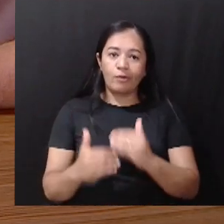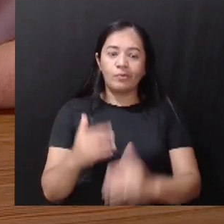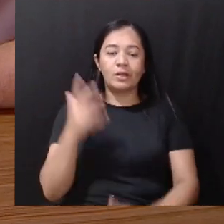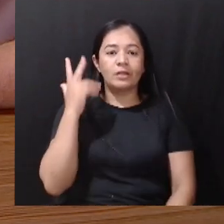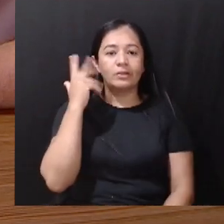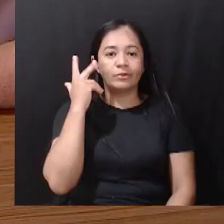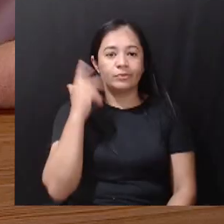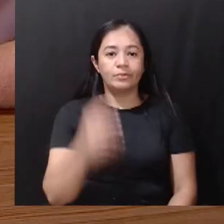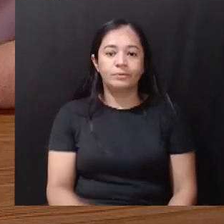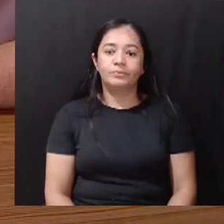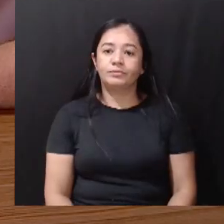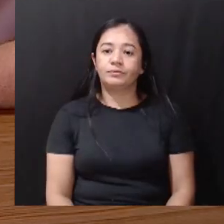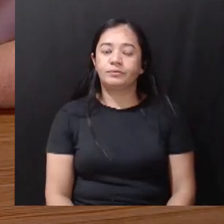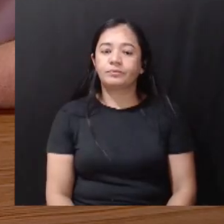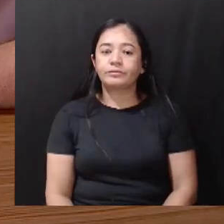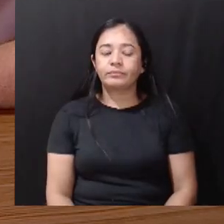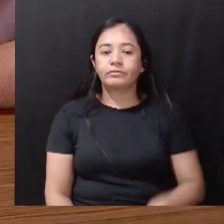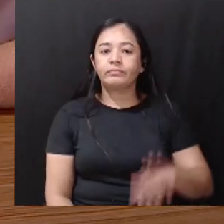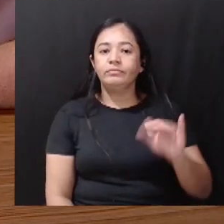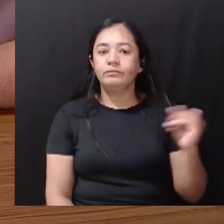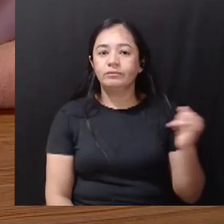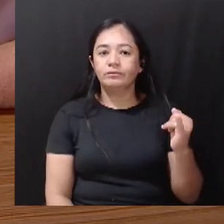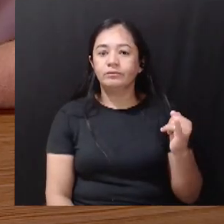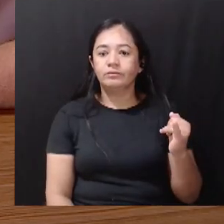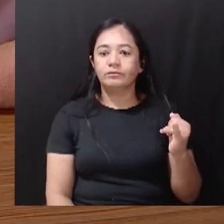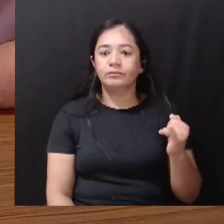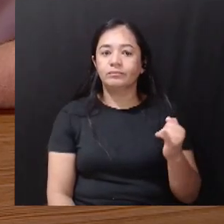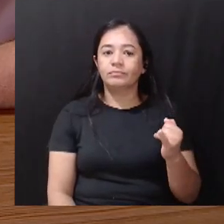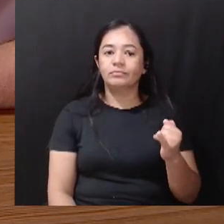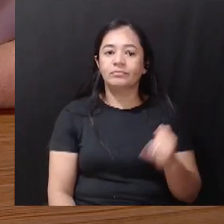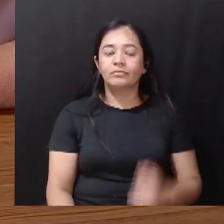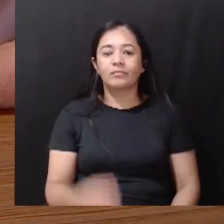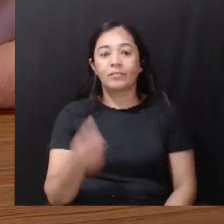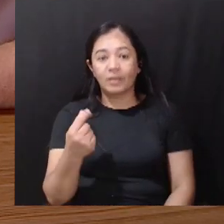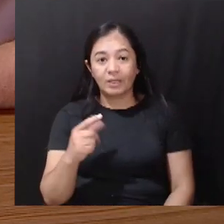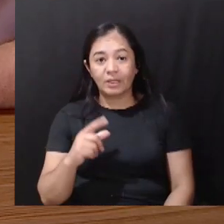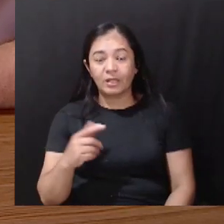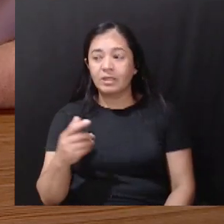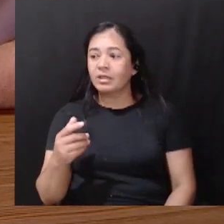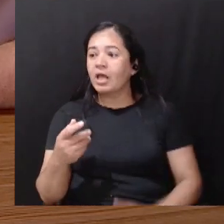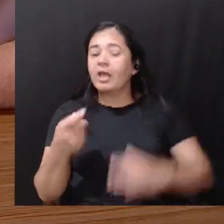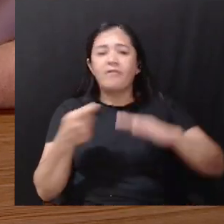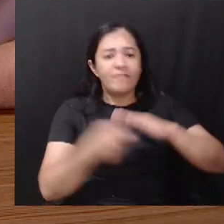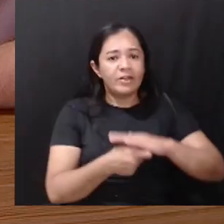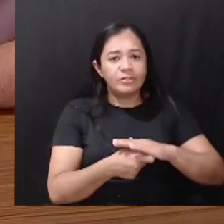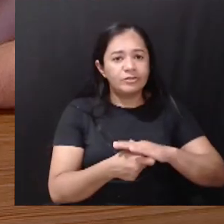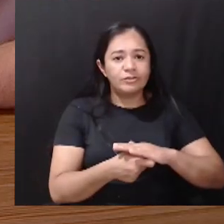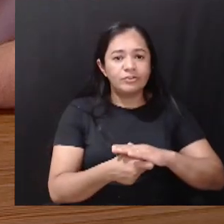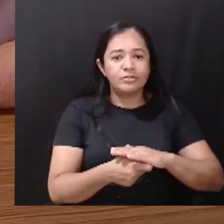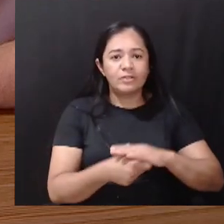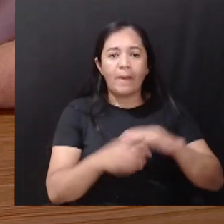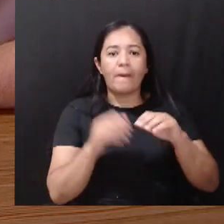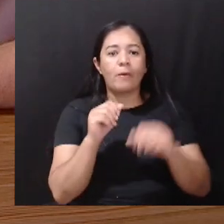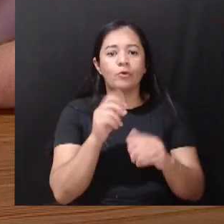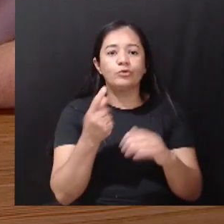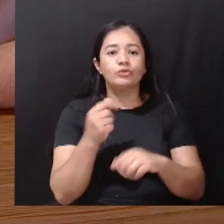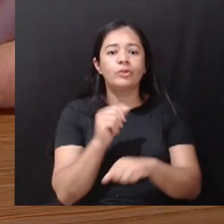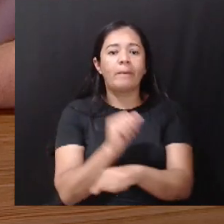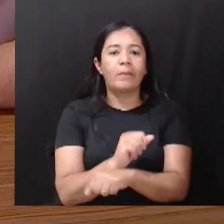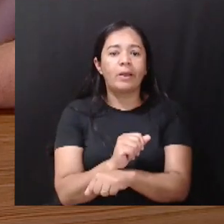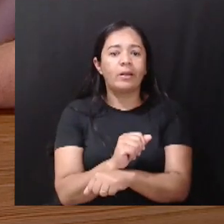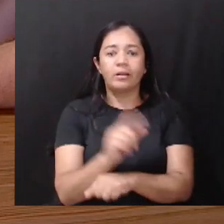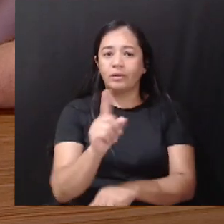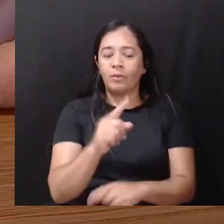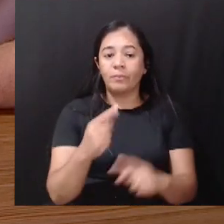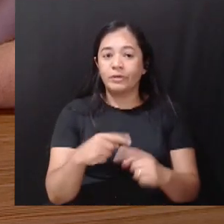naturalmente. Então, o mais importante é receber alguma coisa, procure investir. Não deixe esse dinheiro parado em conta, até porque a gente